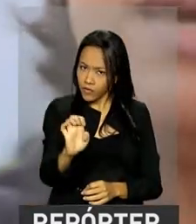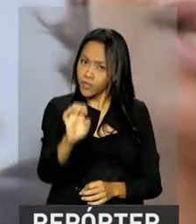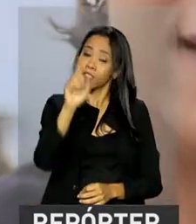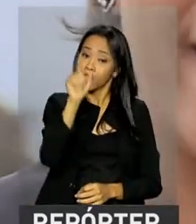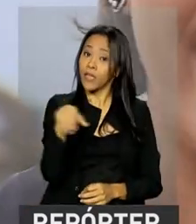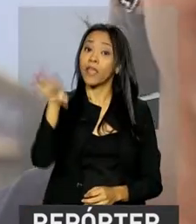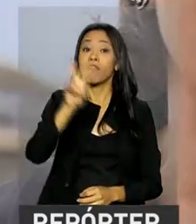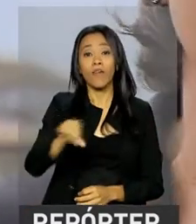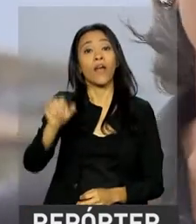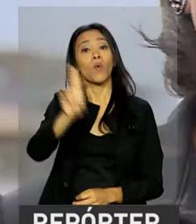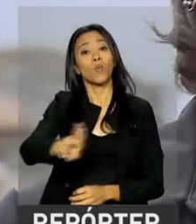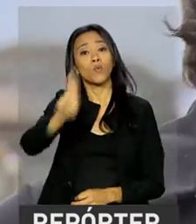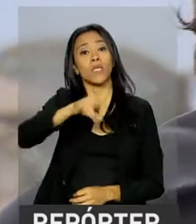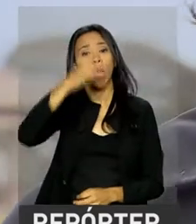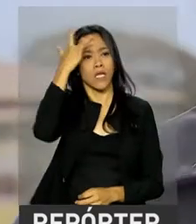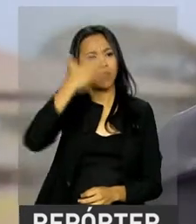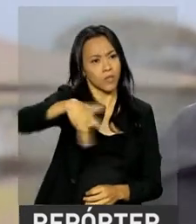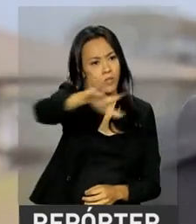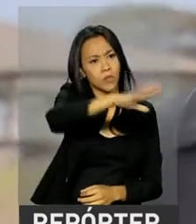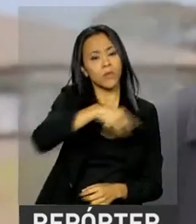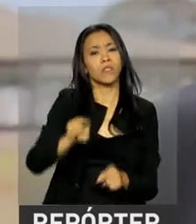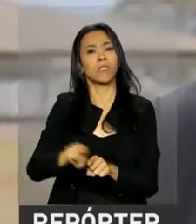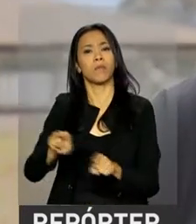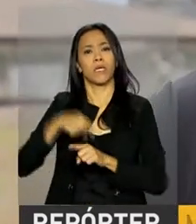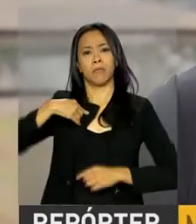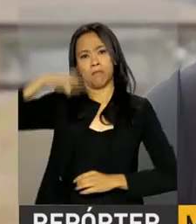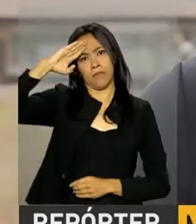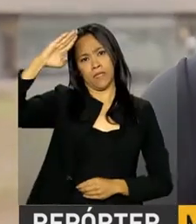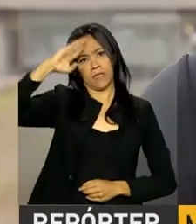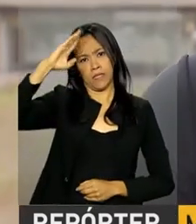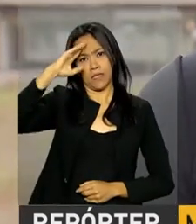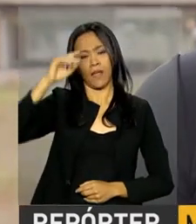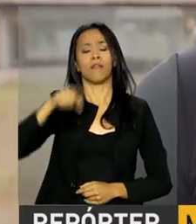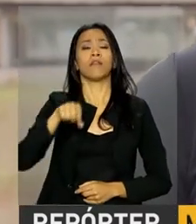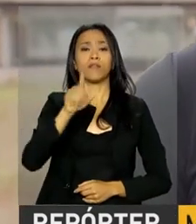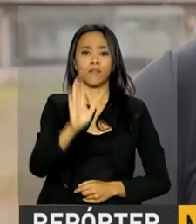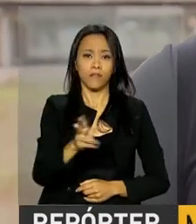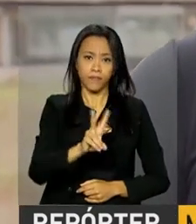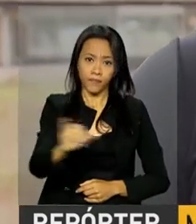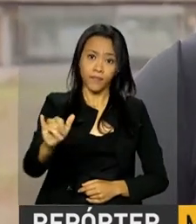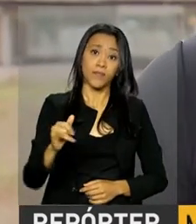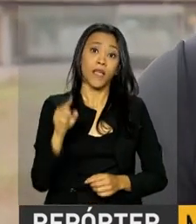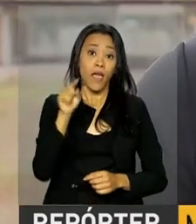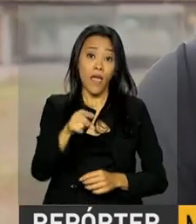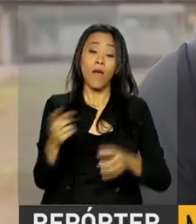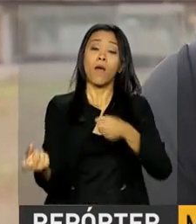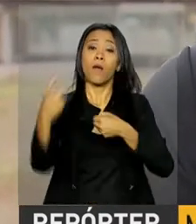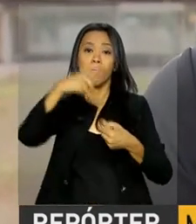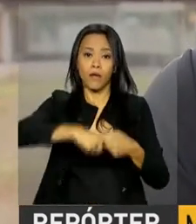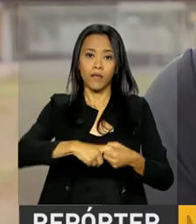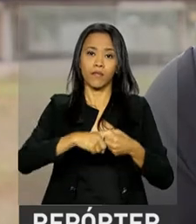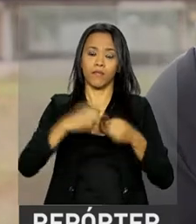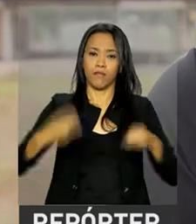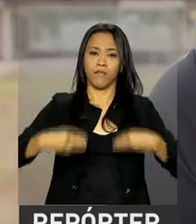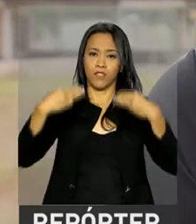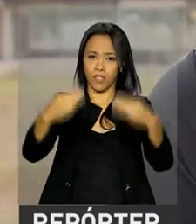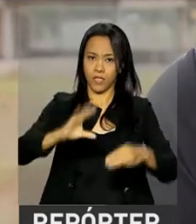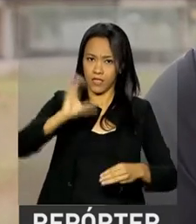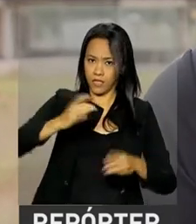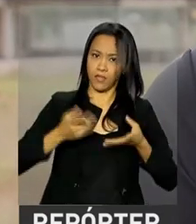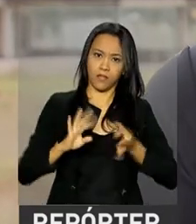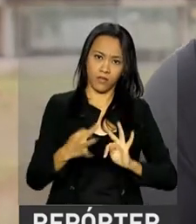civil e militar e recebeu quase 3 bilhões de reais em investimentos, uma parceria do Ministério da